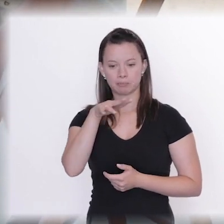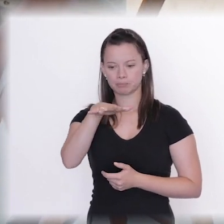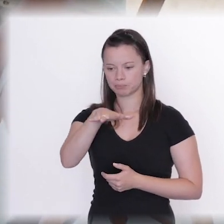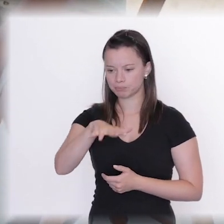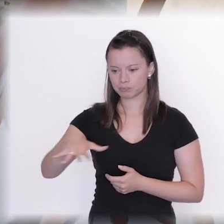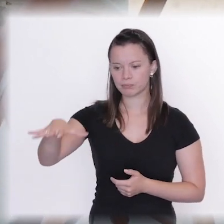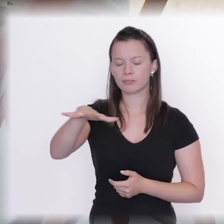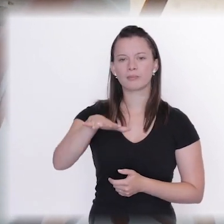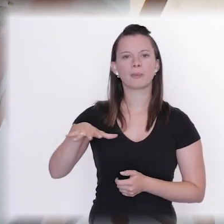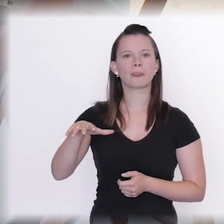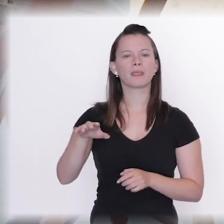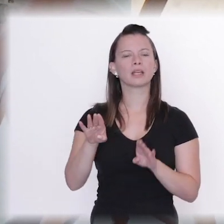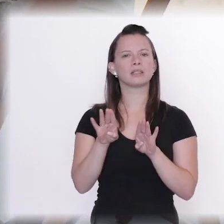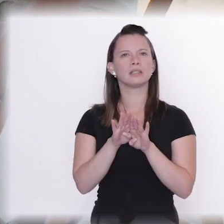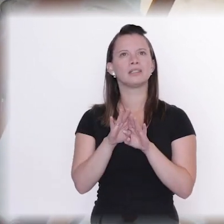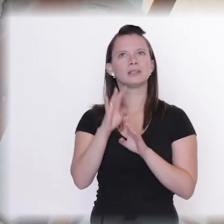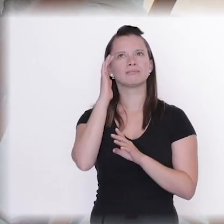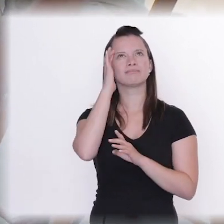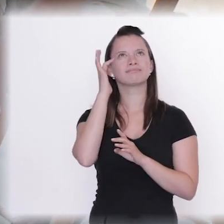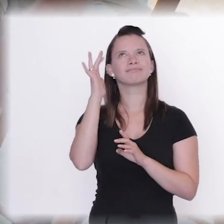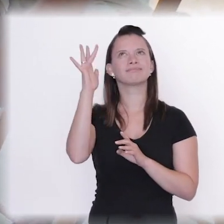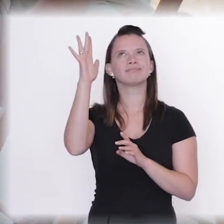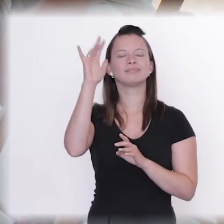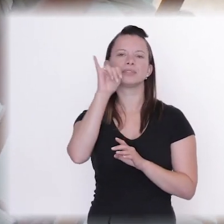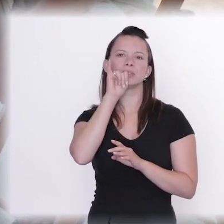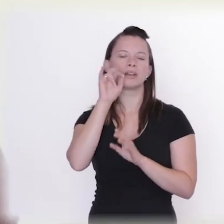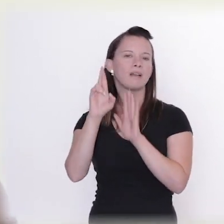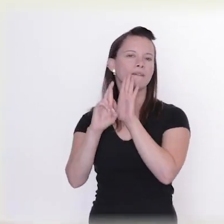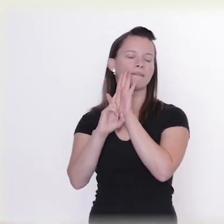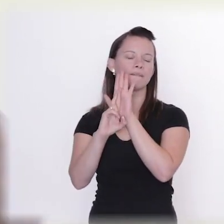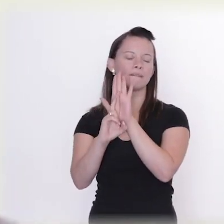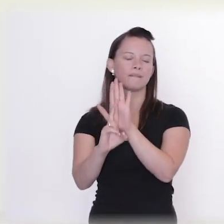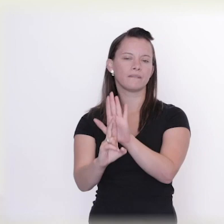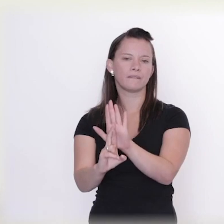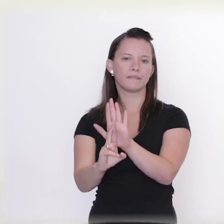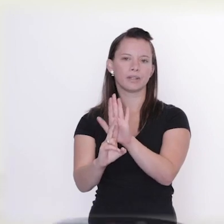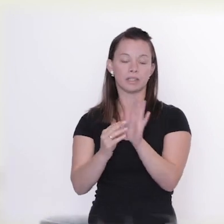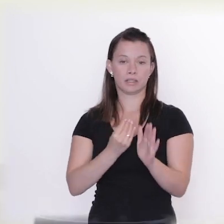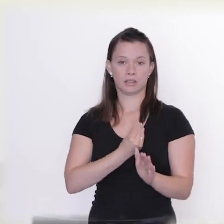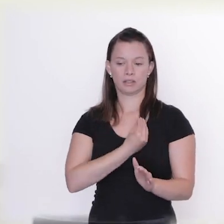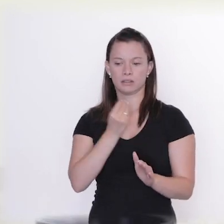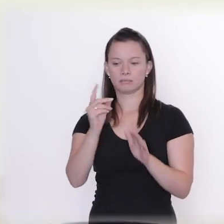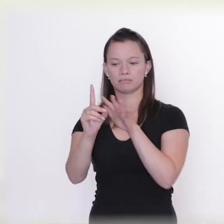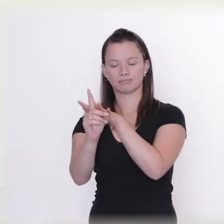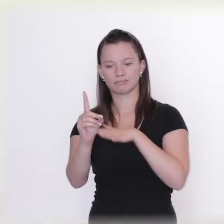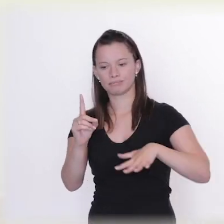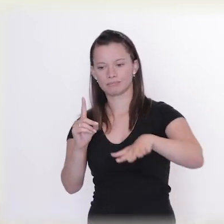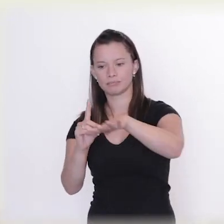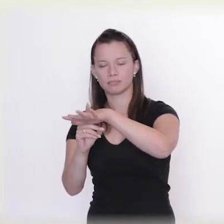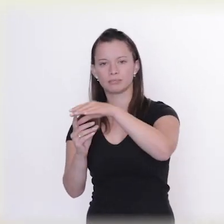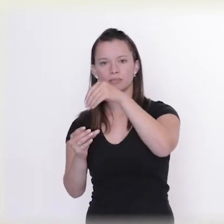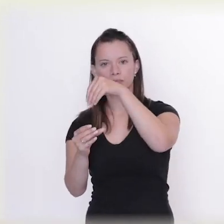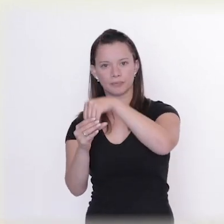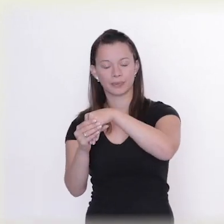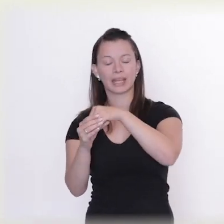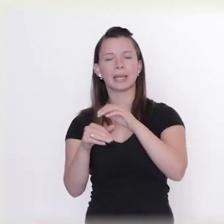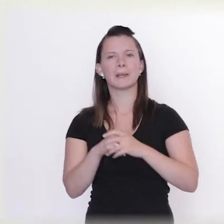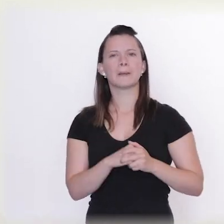do que outras coisas que a gente pode imaginar como uma referência, assim, de vida social, ele tem essa